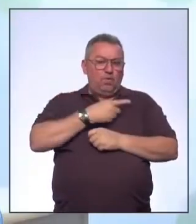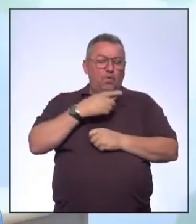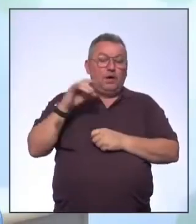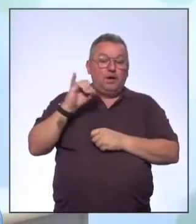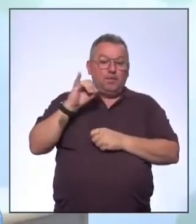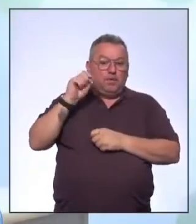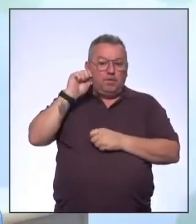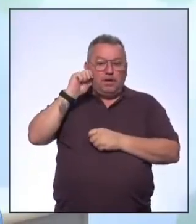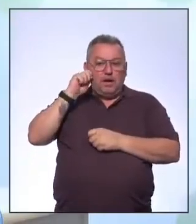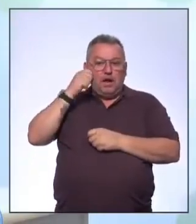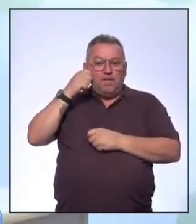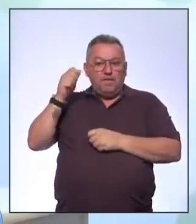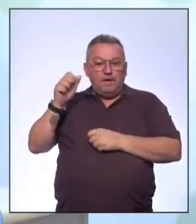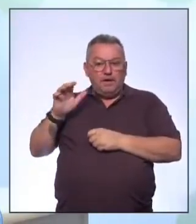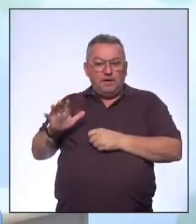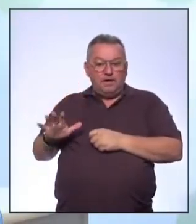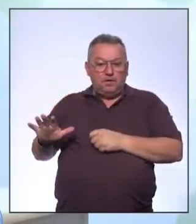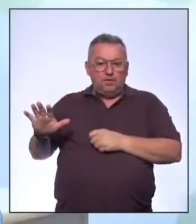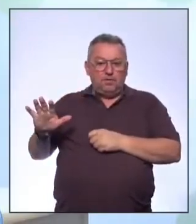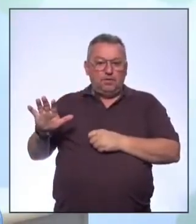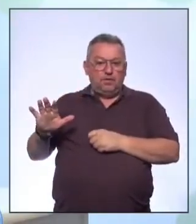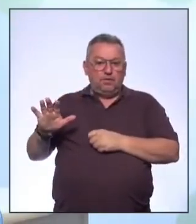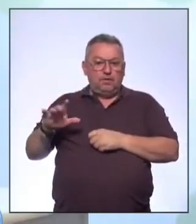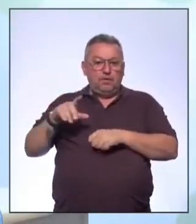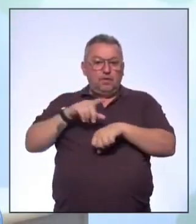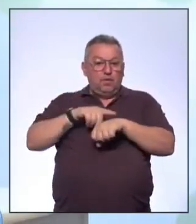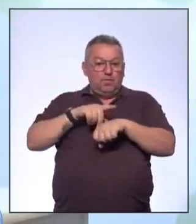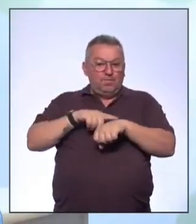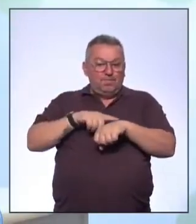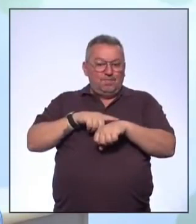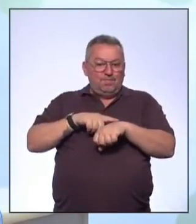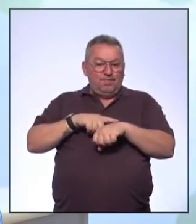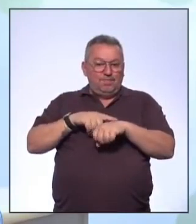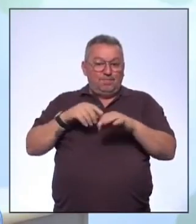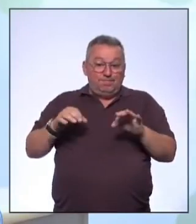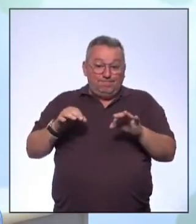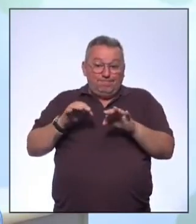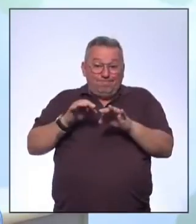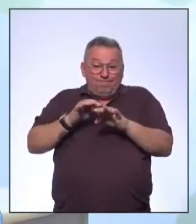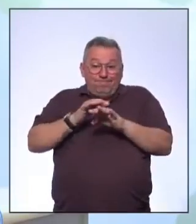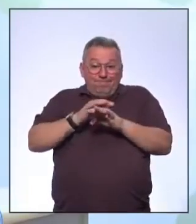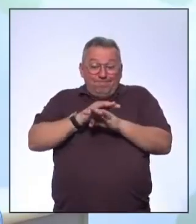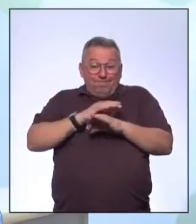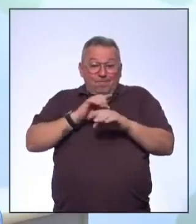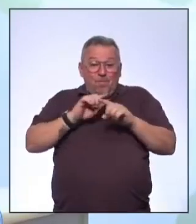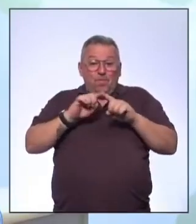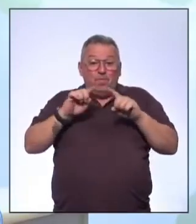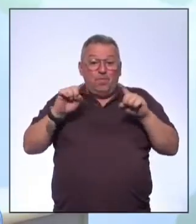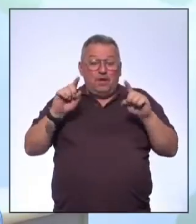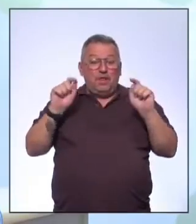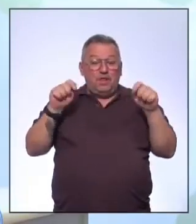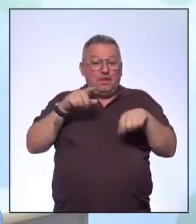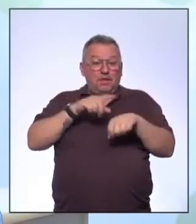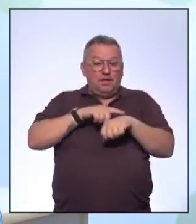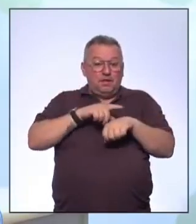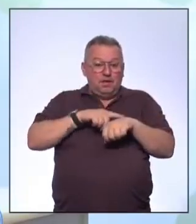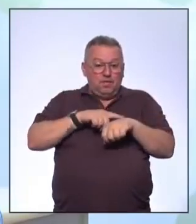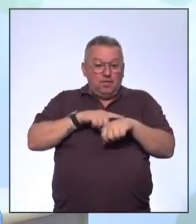irmãos africanos, ok? O nosso tempo está se esgotando, mas dá tempo de